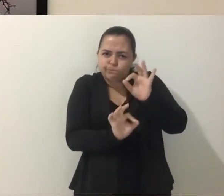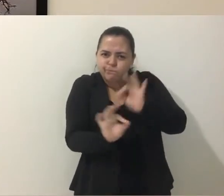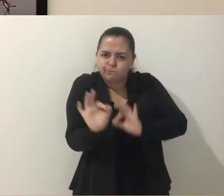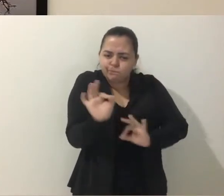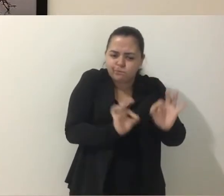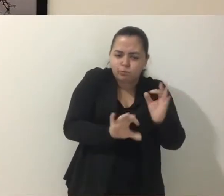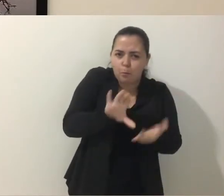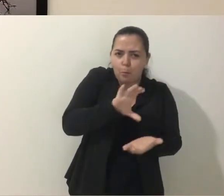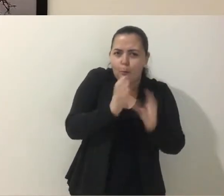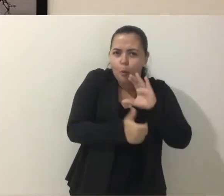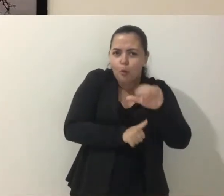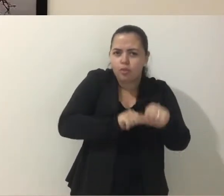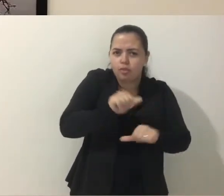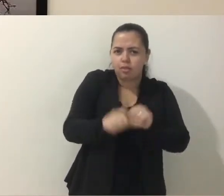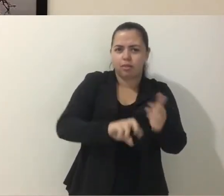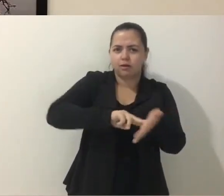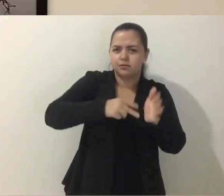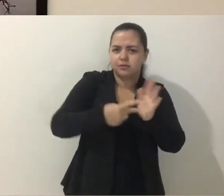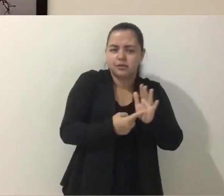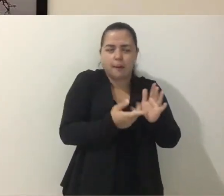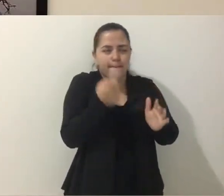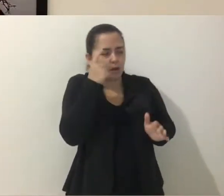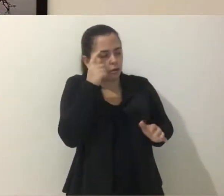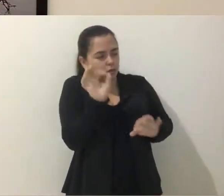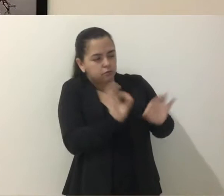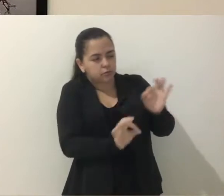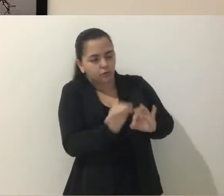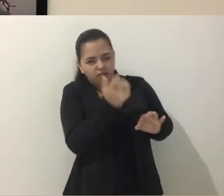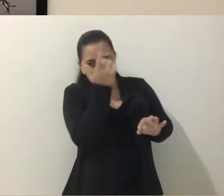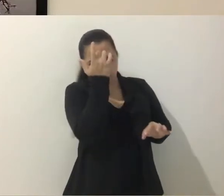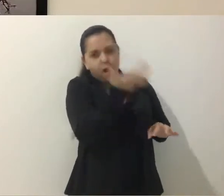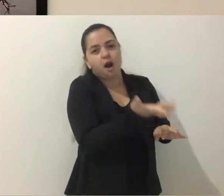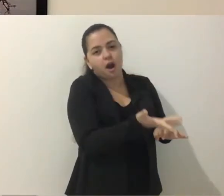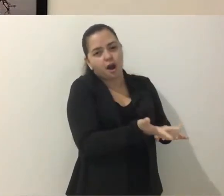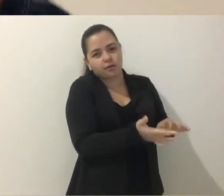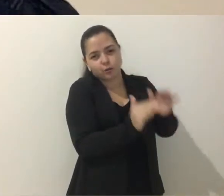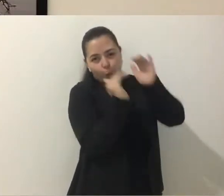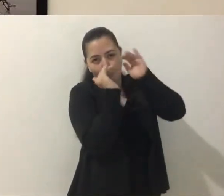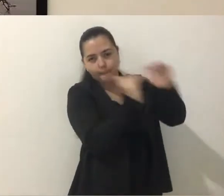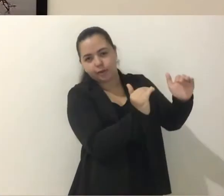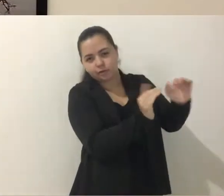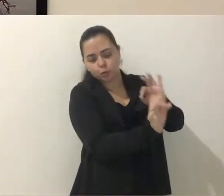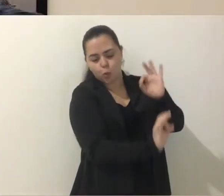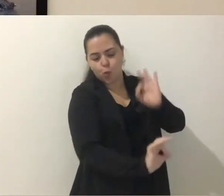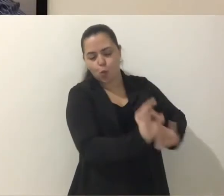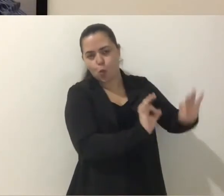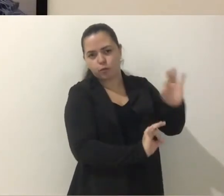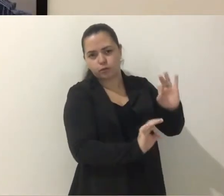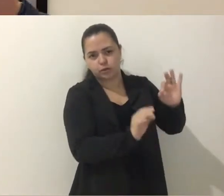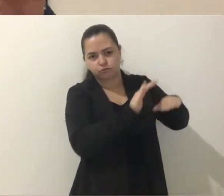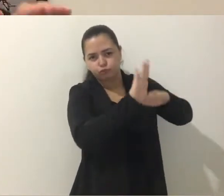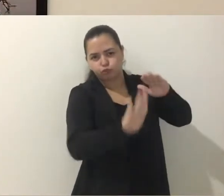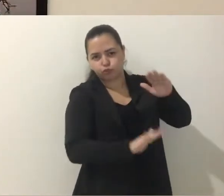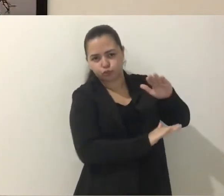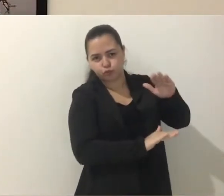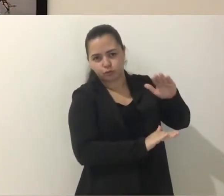com o objetivo de torná-la mais fácil e dessa forma eles se submeterem ou eles estarem, digamos assim, em